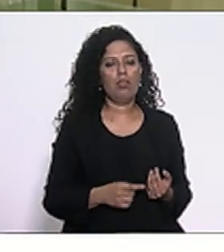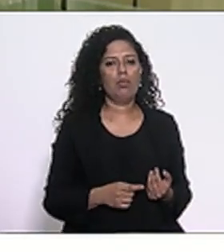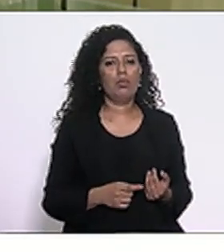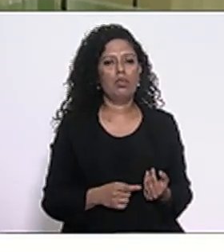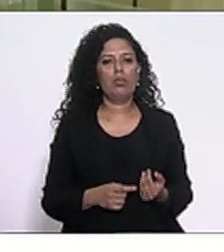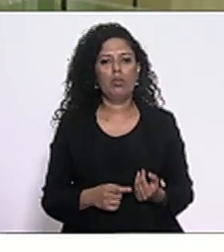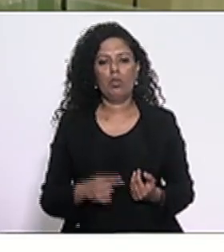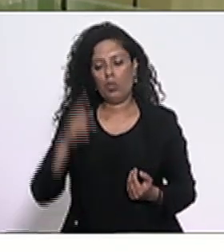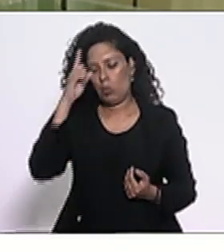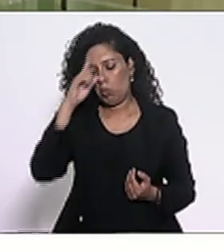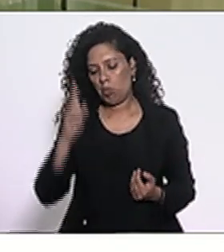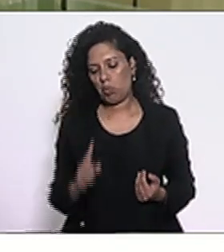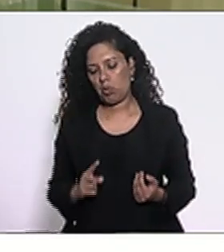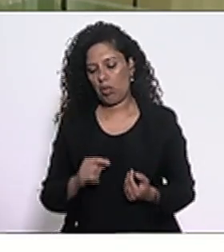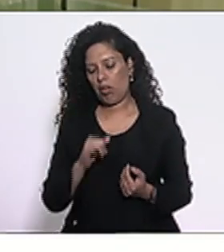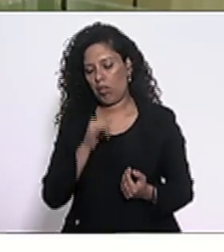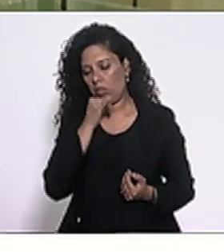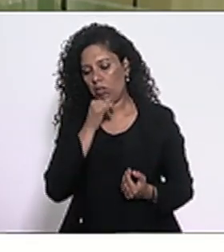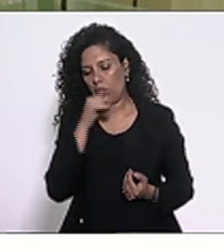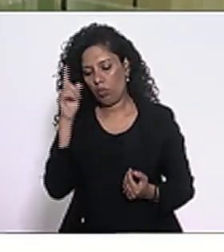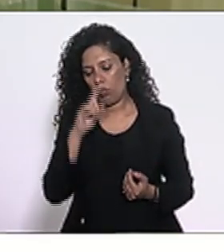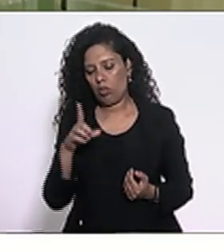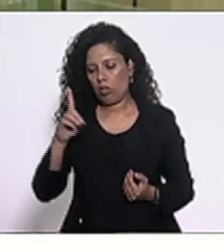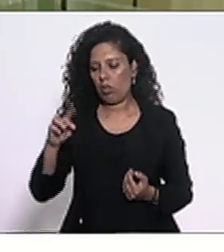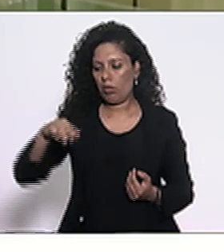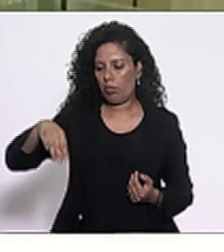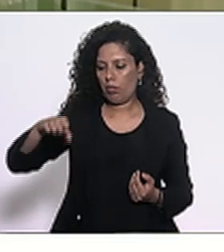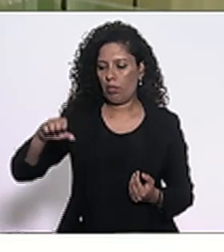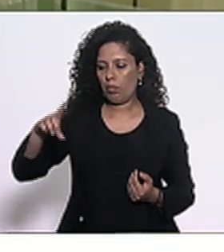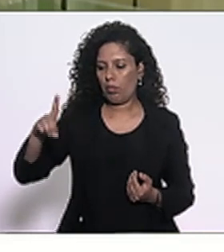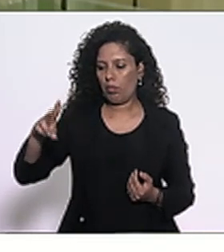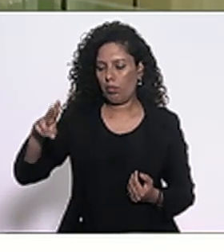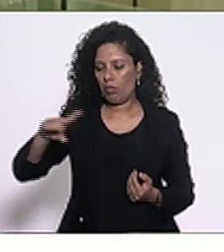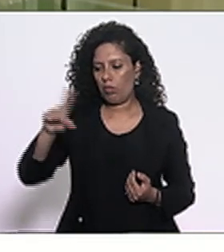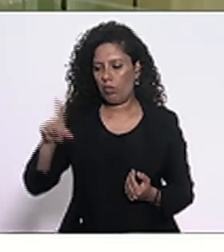está disponível, tinha sido atacada também.